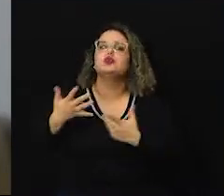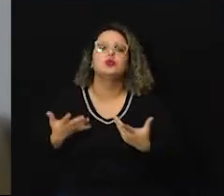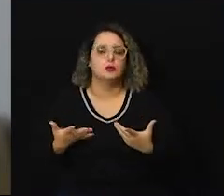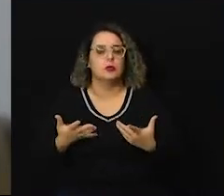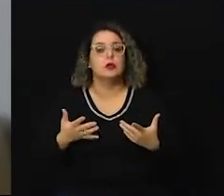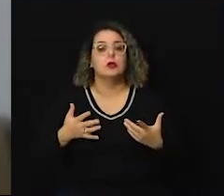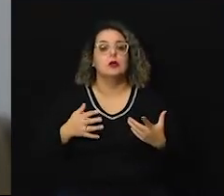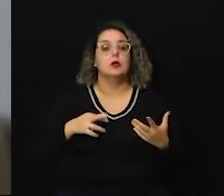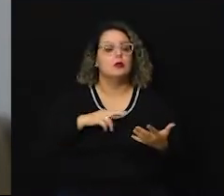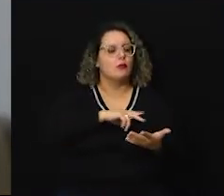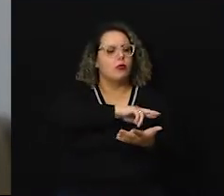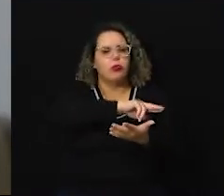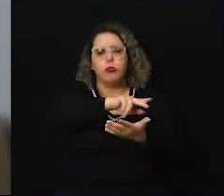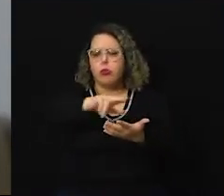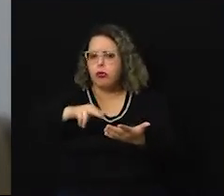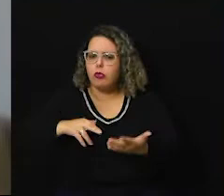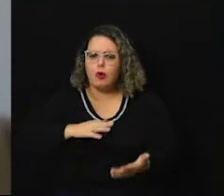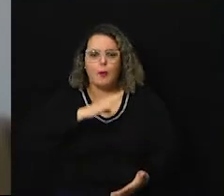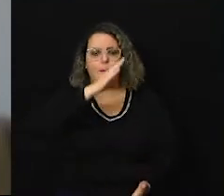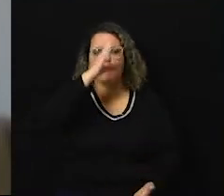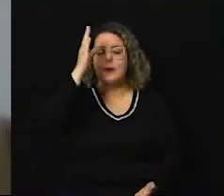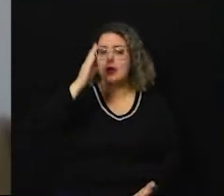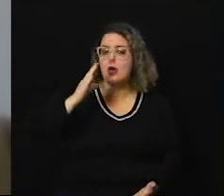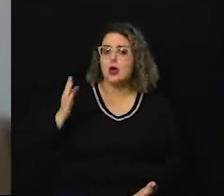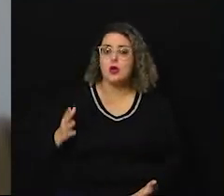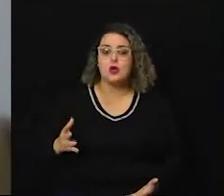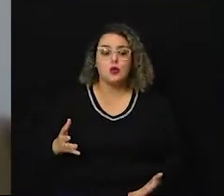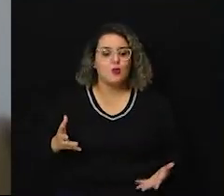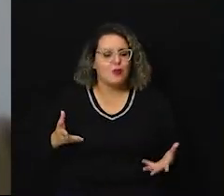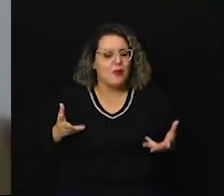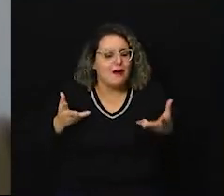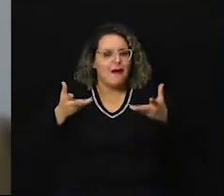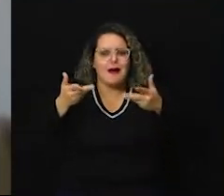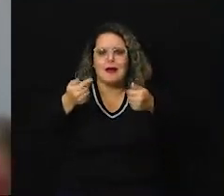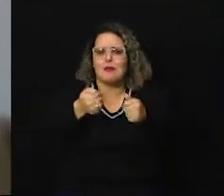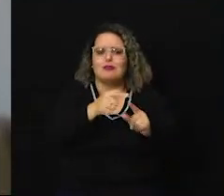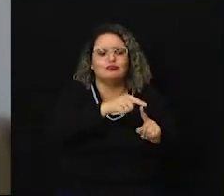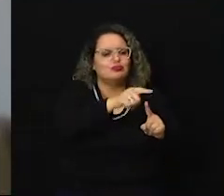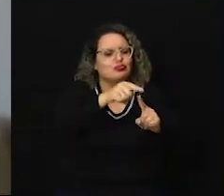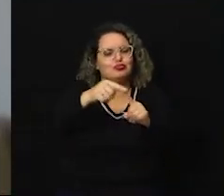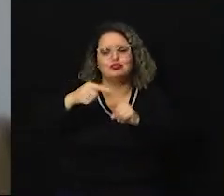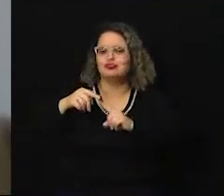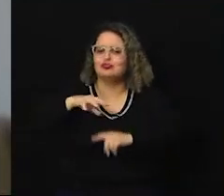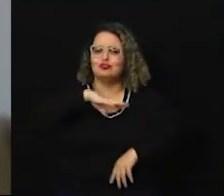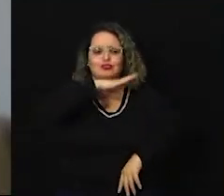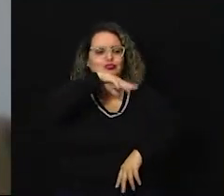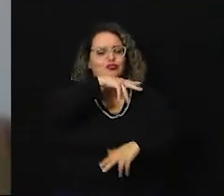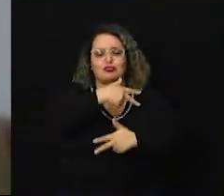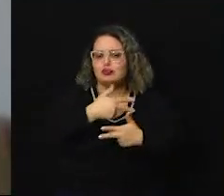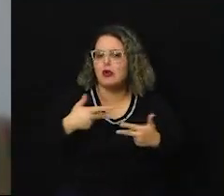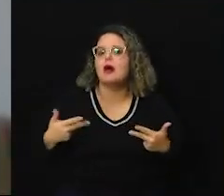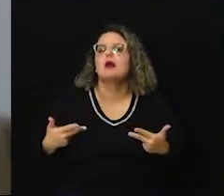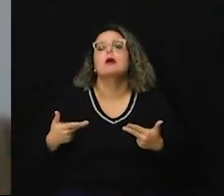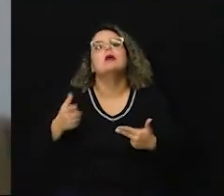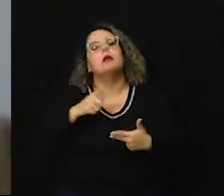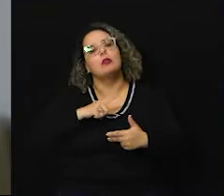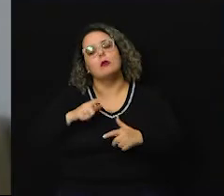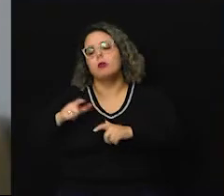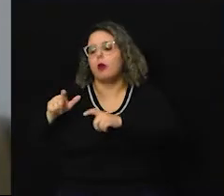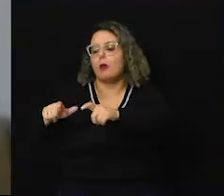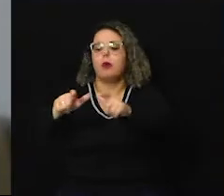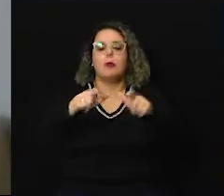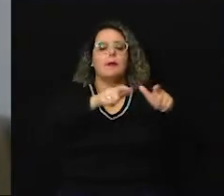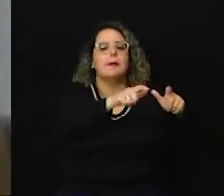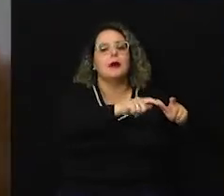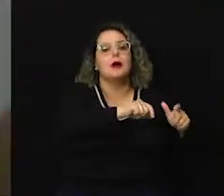que a gente tem hoje no Brasil o Brasil tão rico né espécies se dá porque a gente também tem uma diversidade de hábitats e de